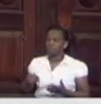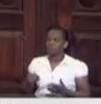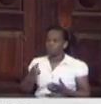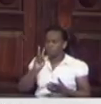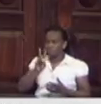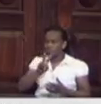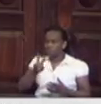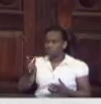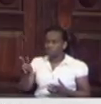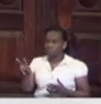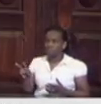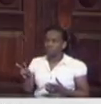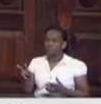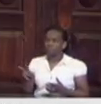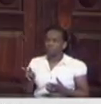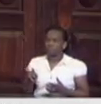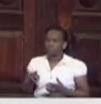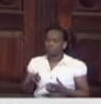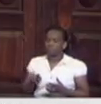assistindo